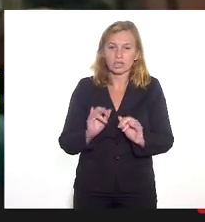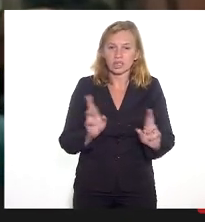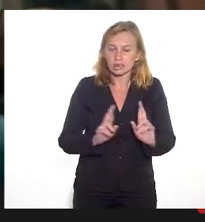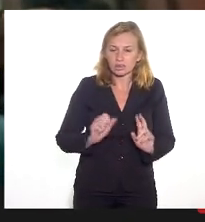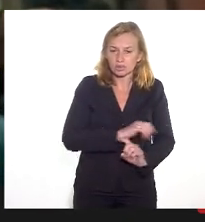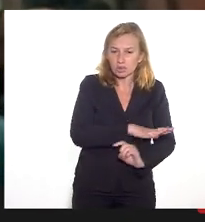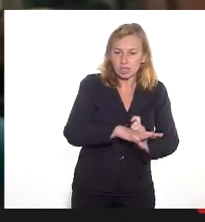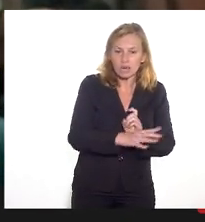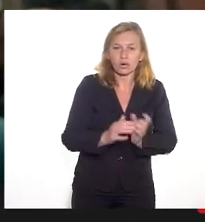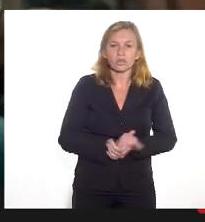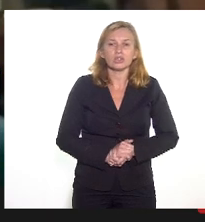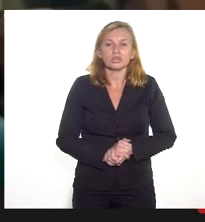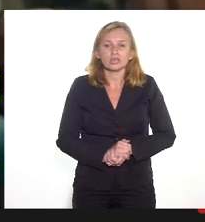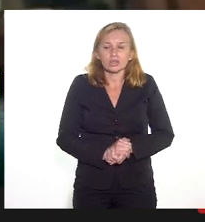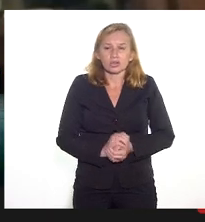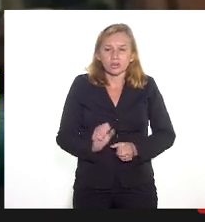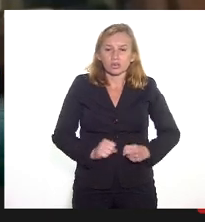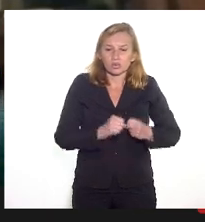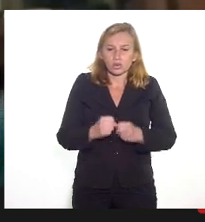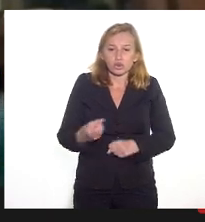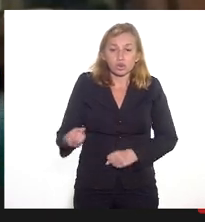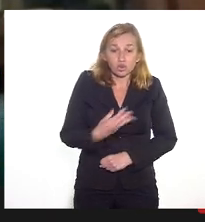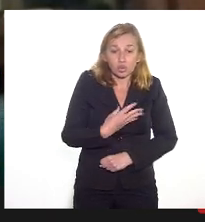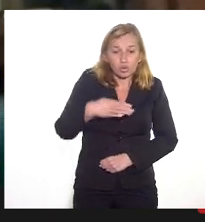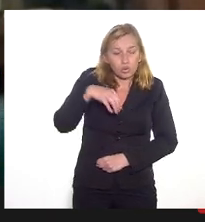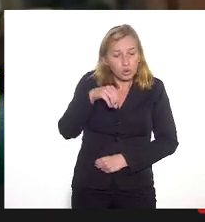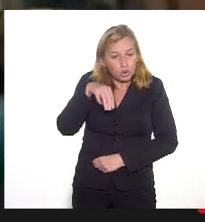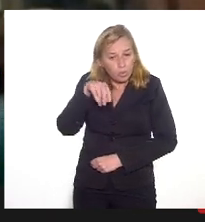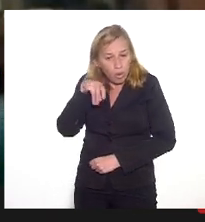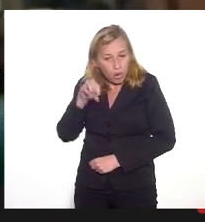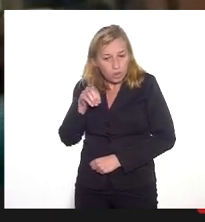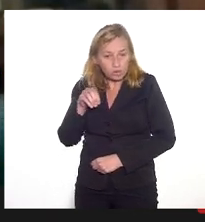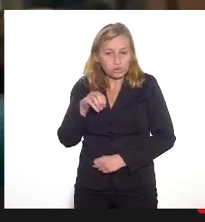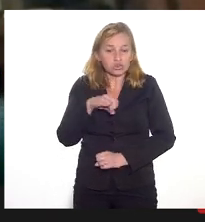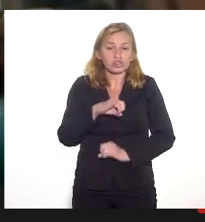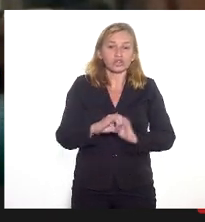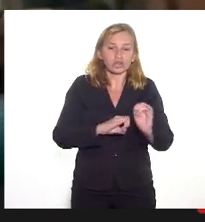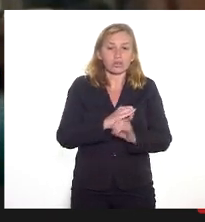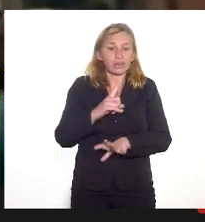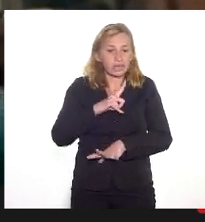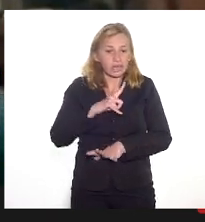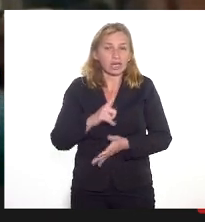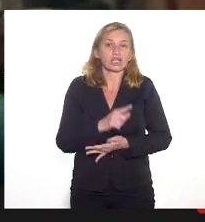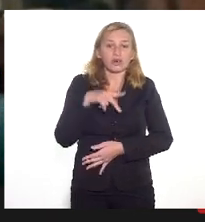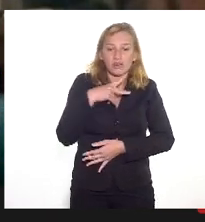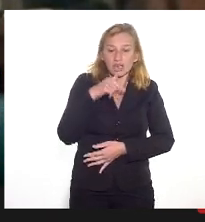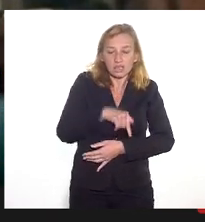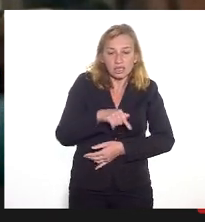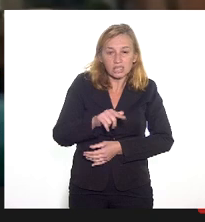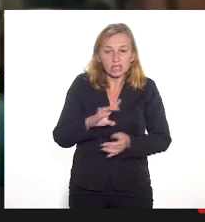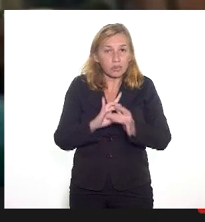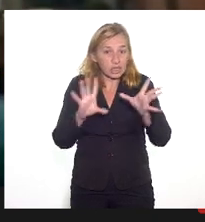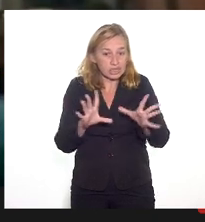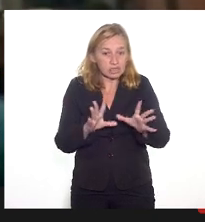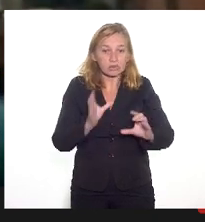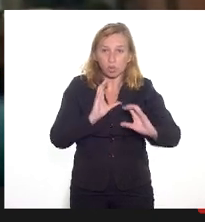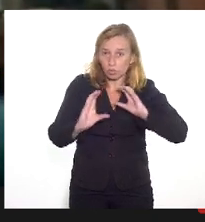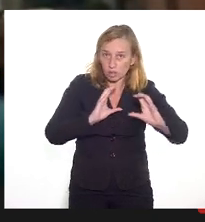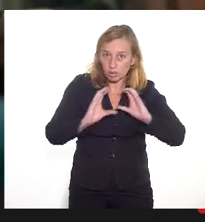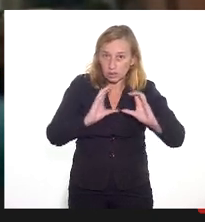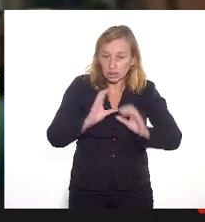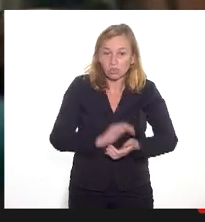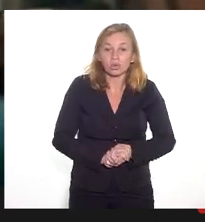inclusive sobre o poder dos novos monopólios digitais que a gente tem, né? A gente está falando aqui de uma frente de democratização da comunicação e